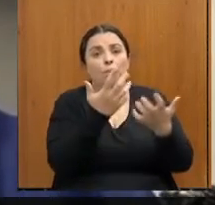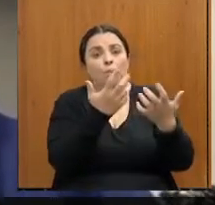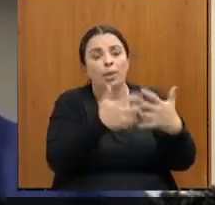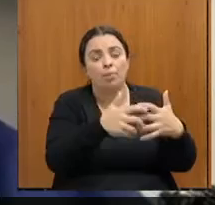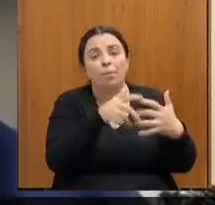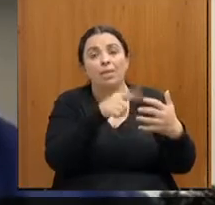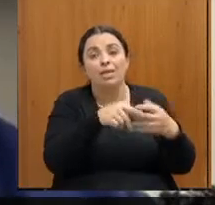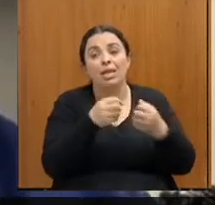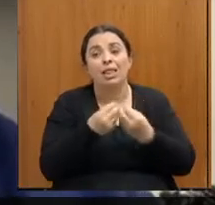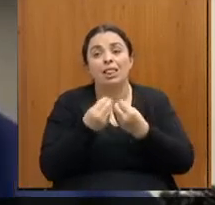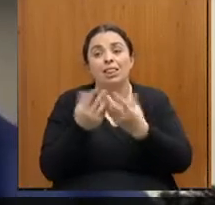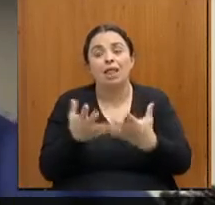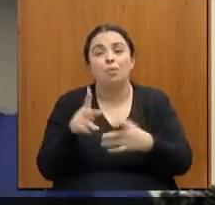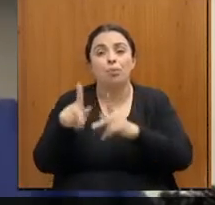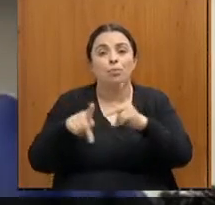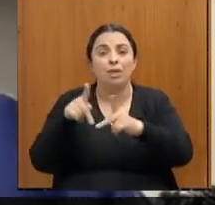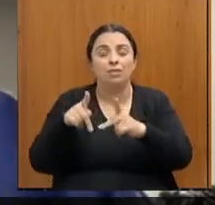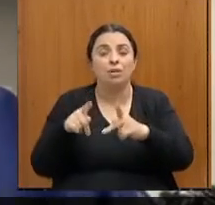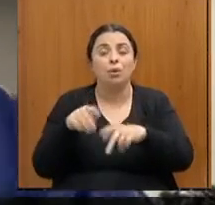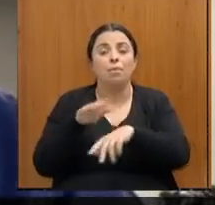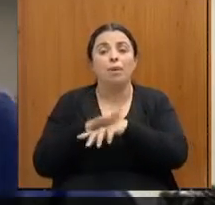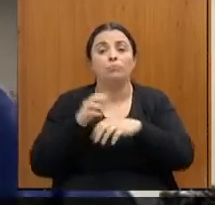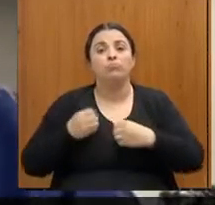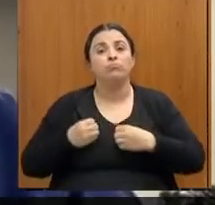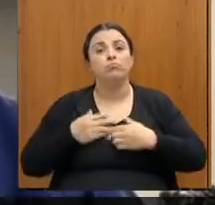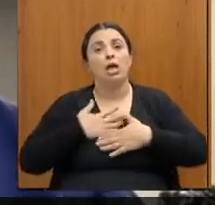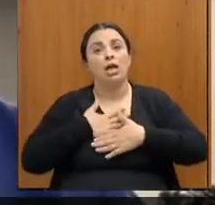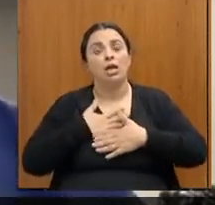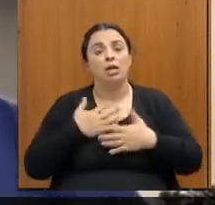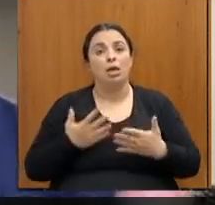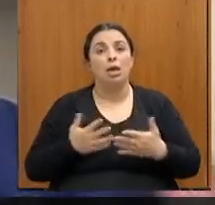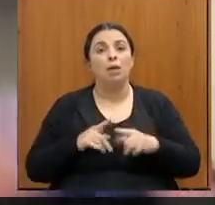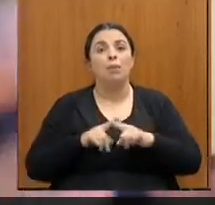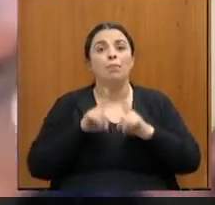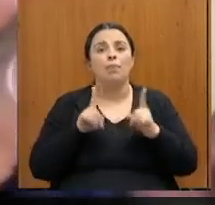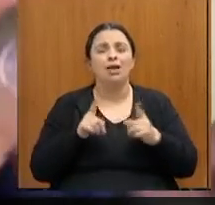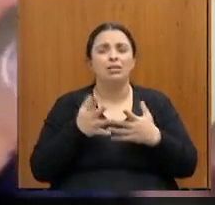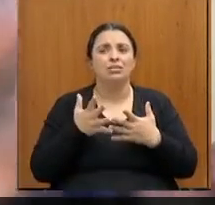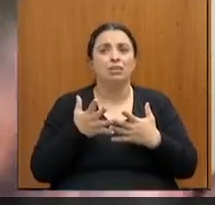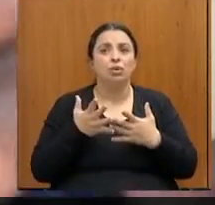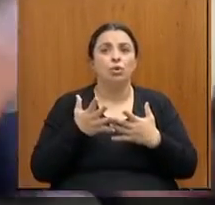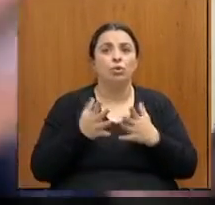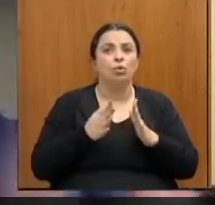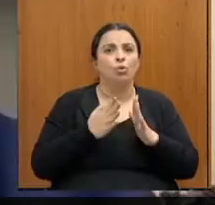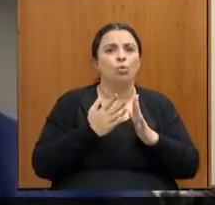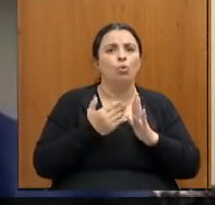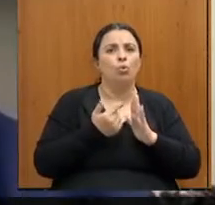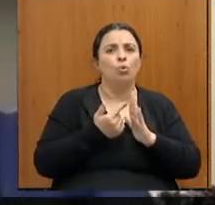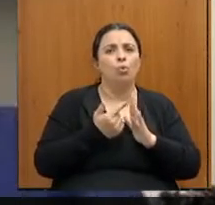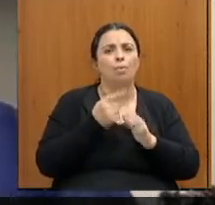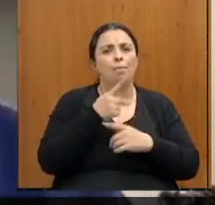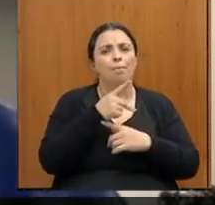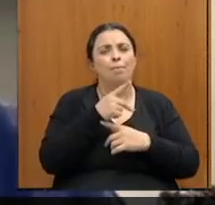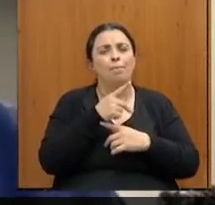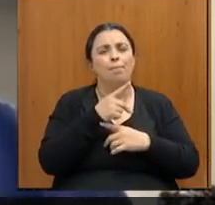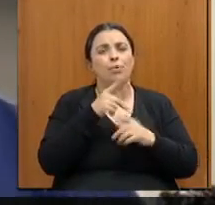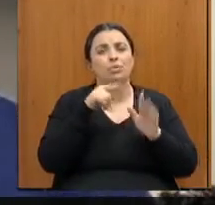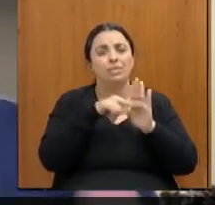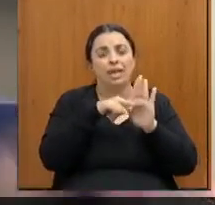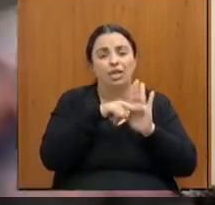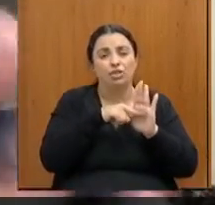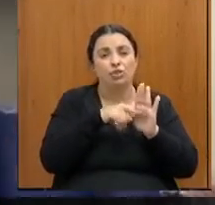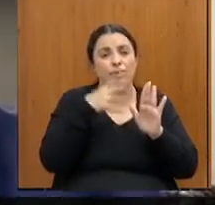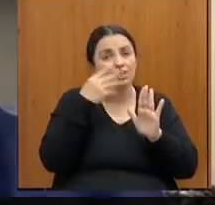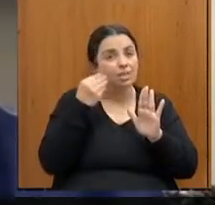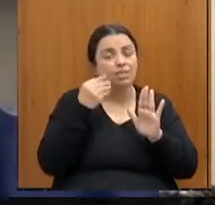população mas nem por isso faz o podemos esquecer o passivo a Abbas testeira nossas comunidades rurais